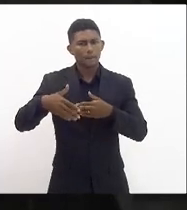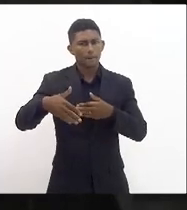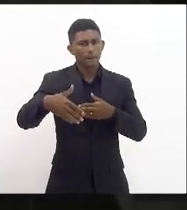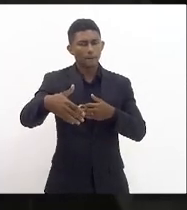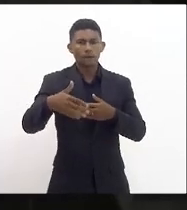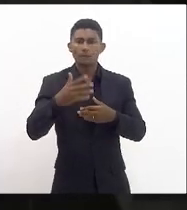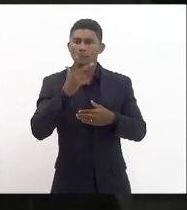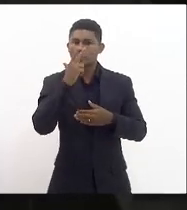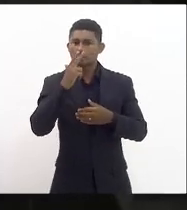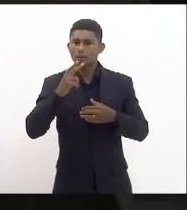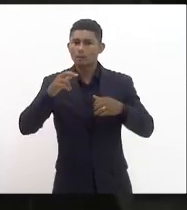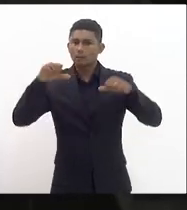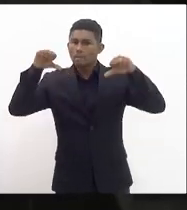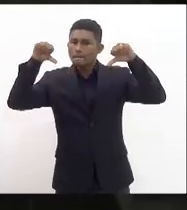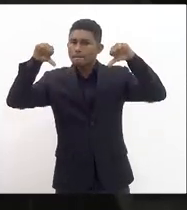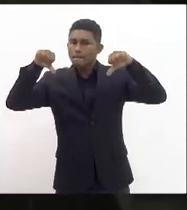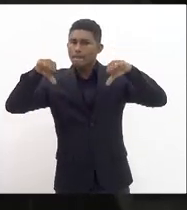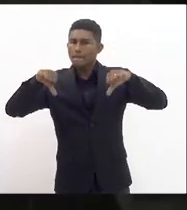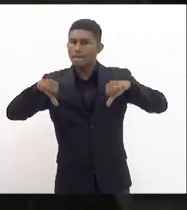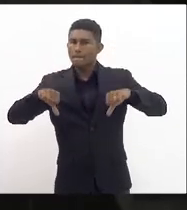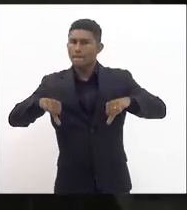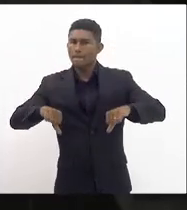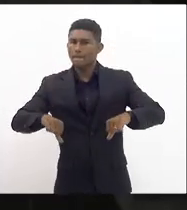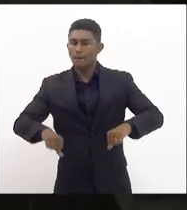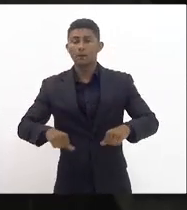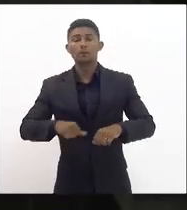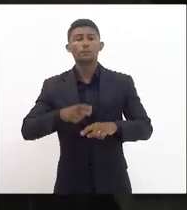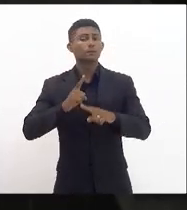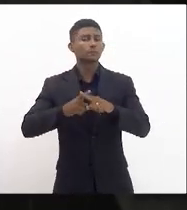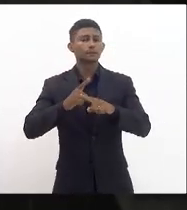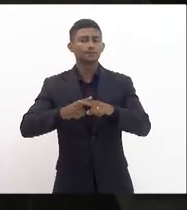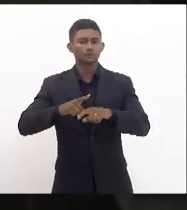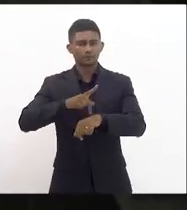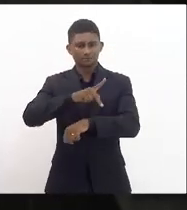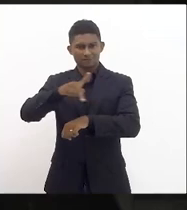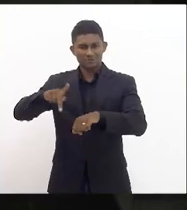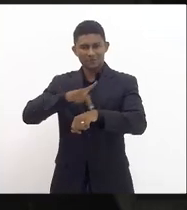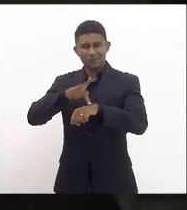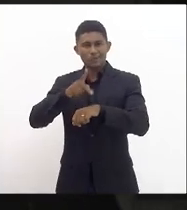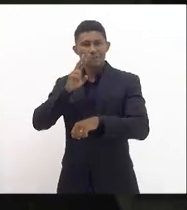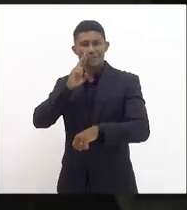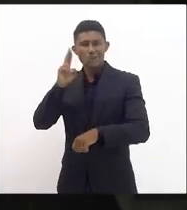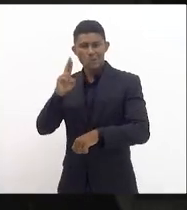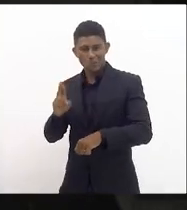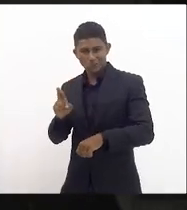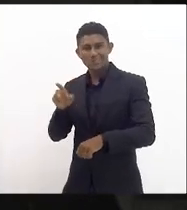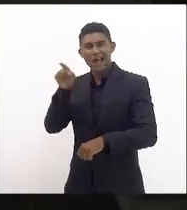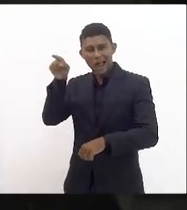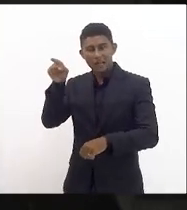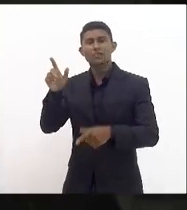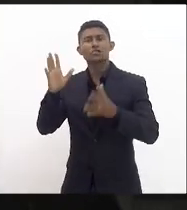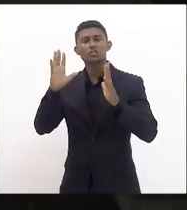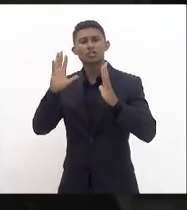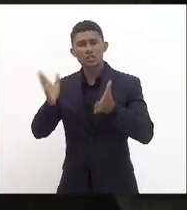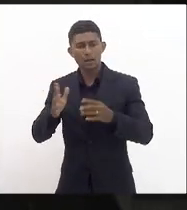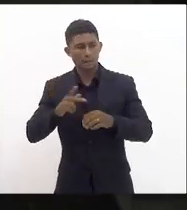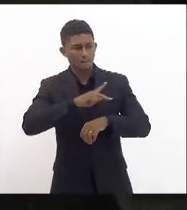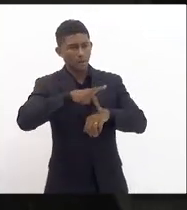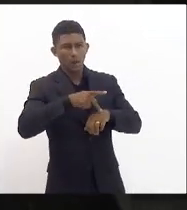maiores, porque a Rússia agora já ameaça países